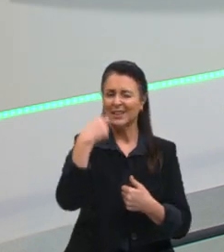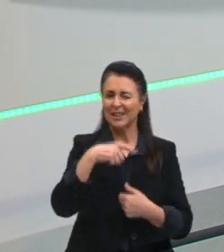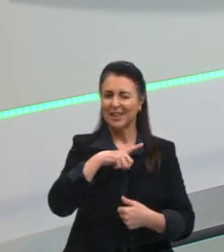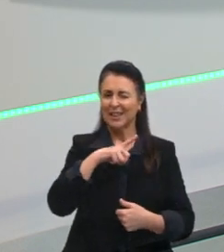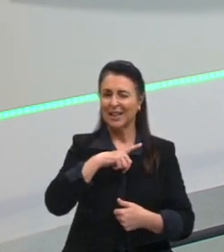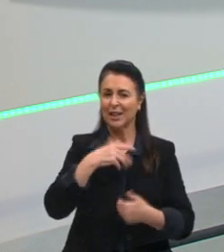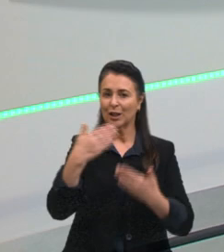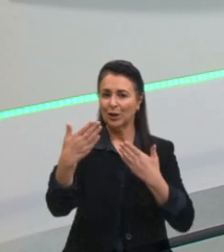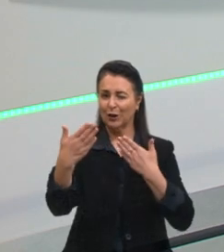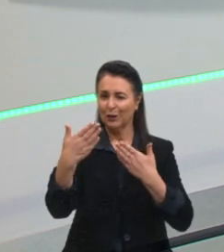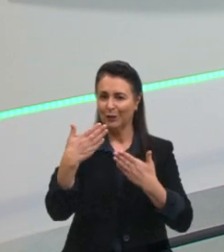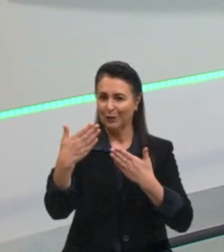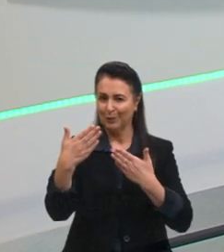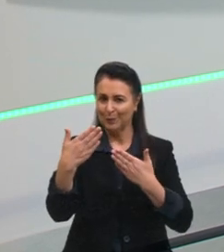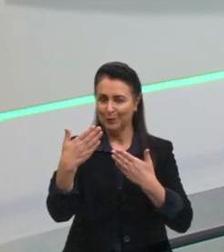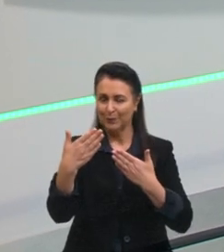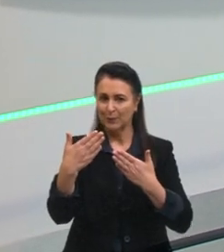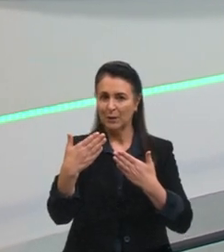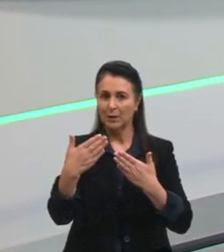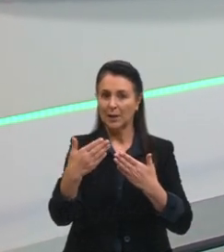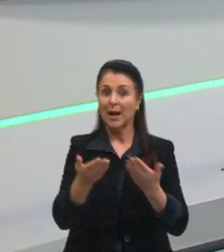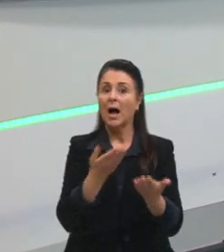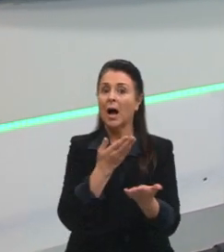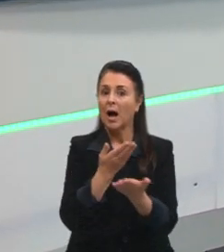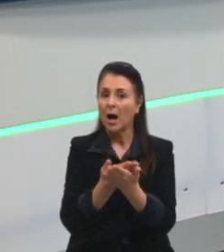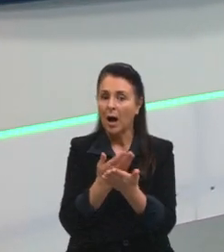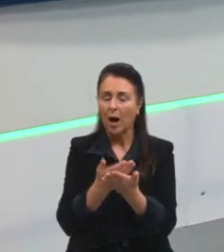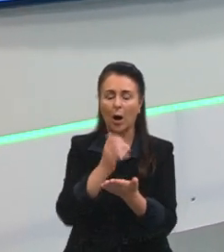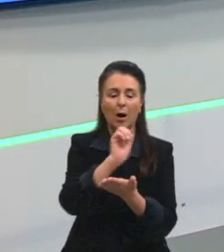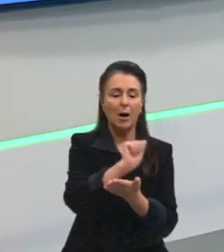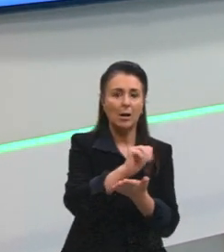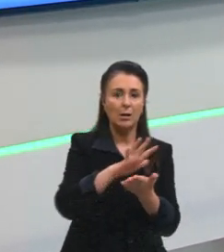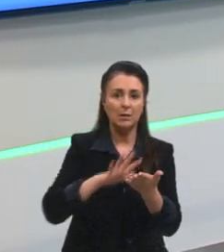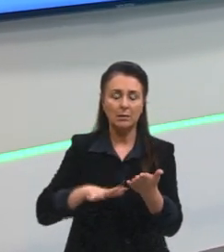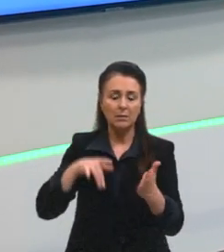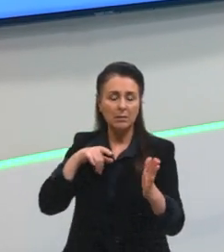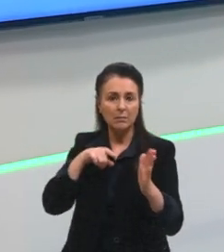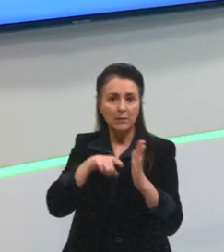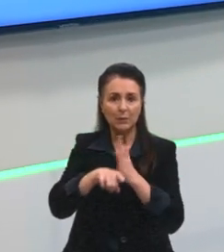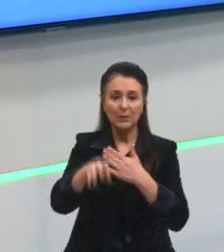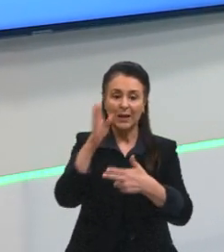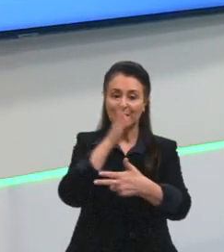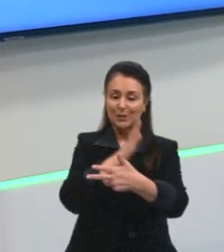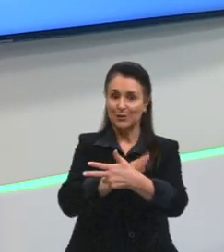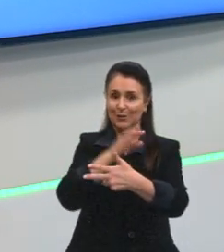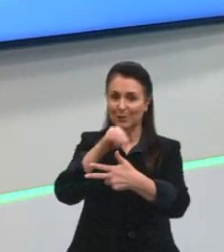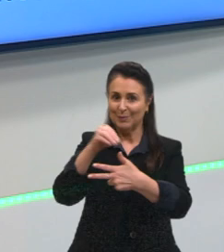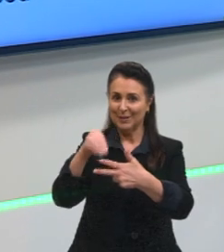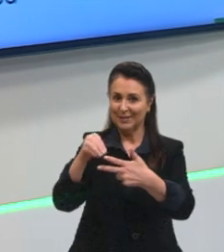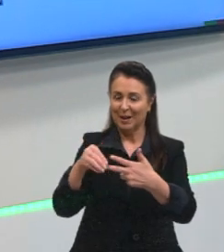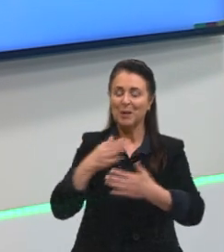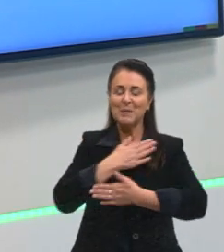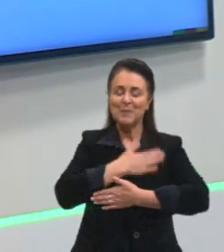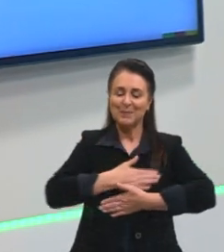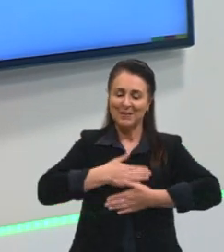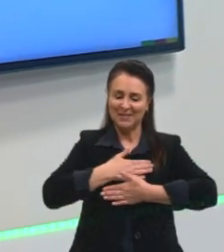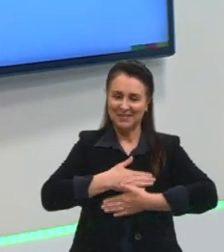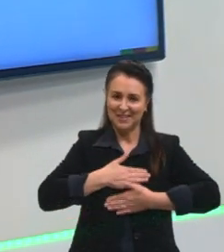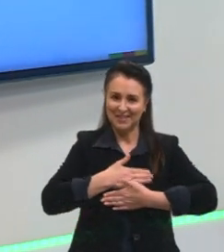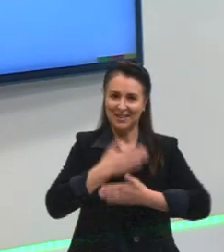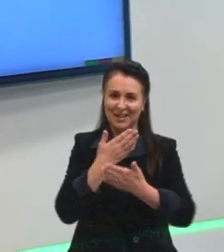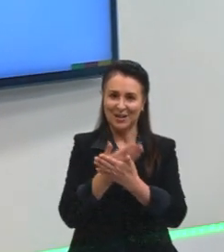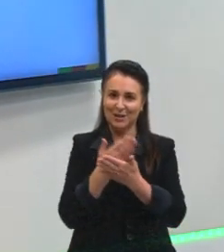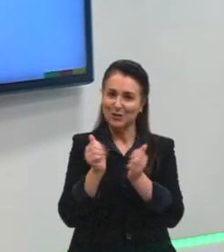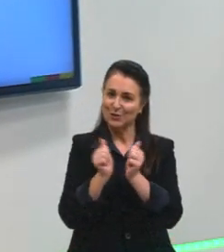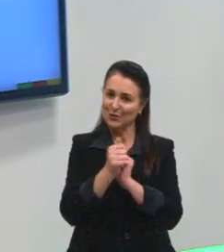sobre as aulas as atividades as questões do pré-enem foi um prazer ter estado com